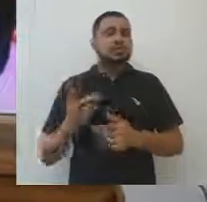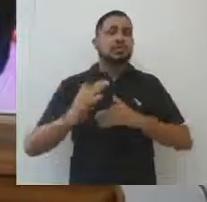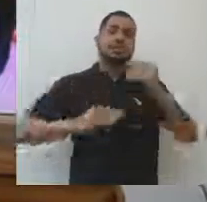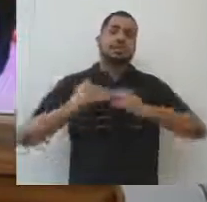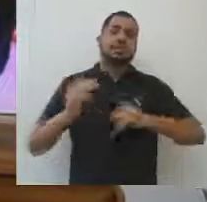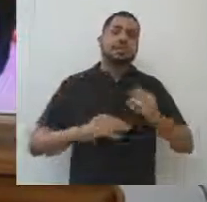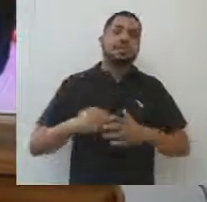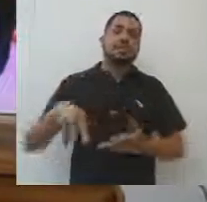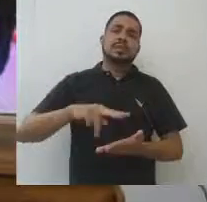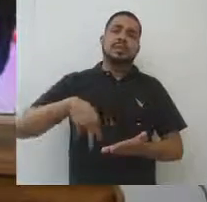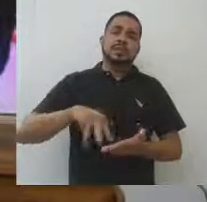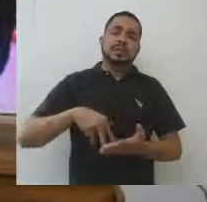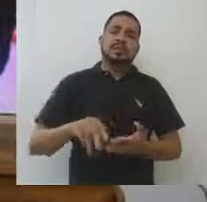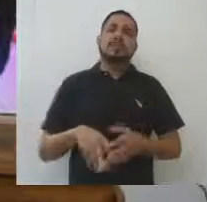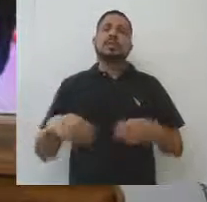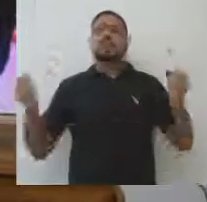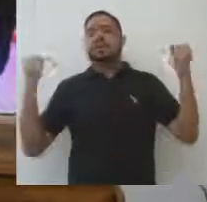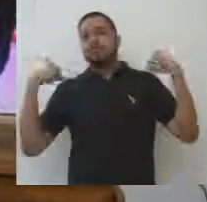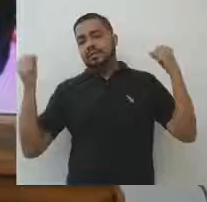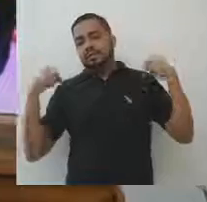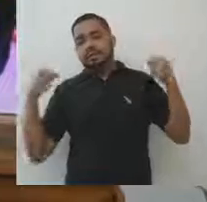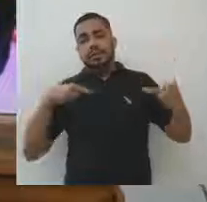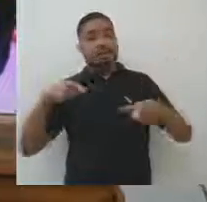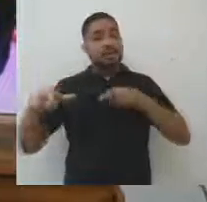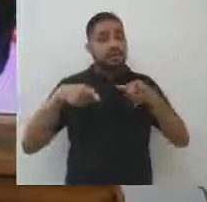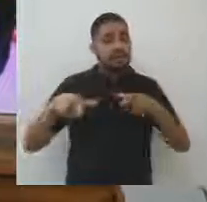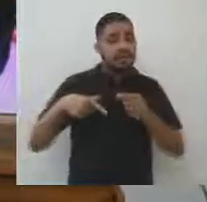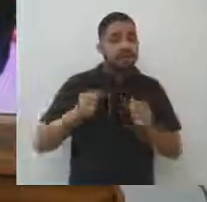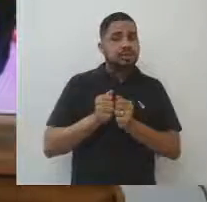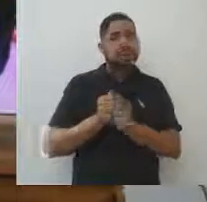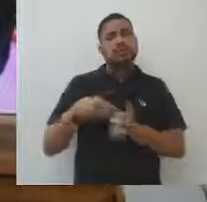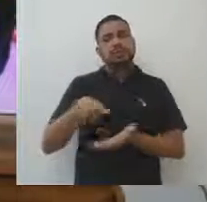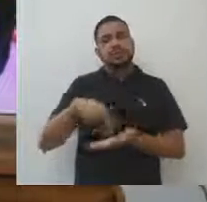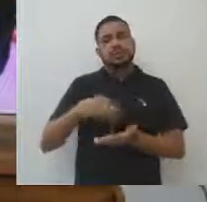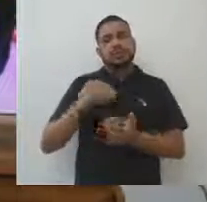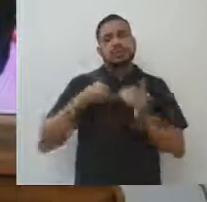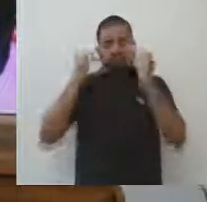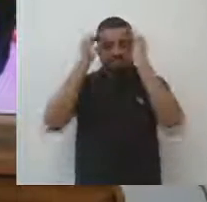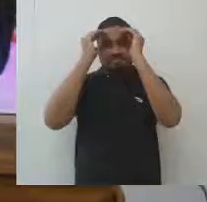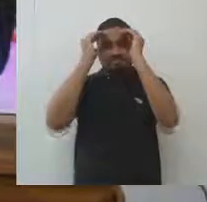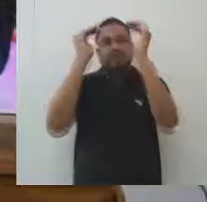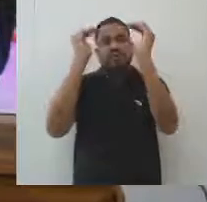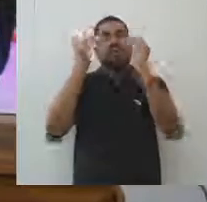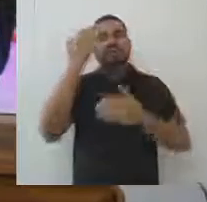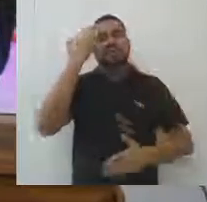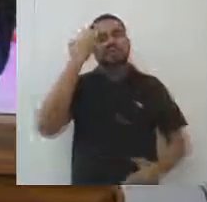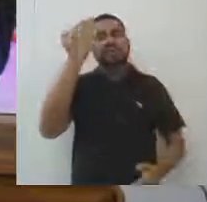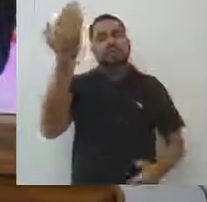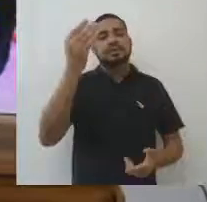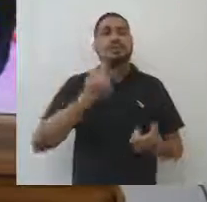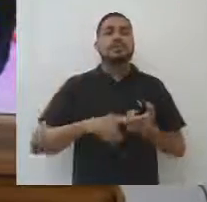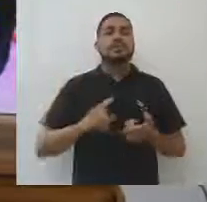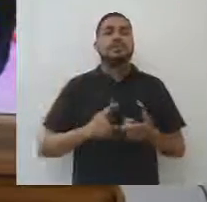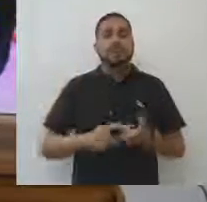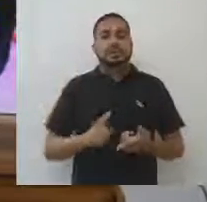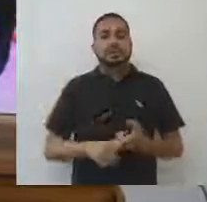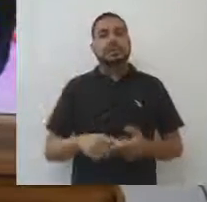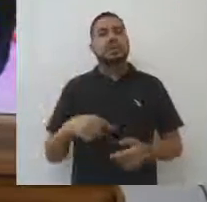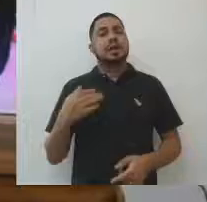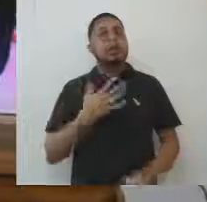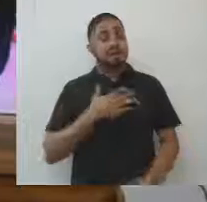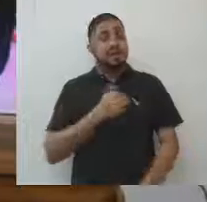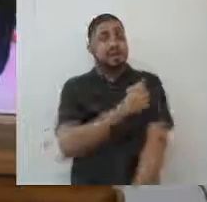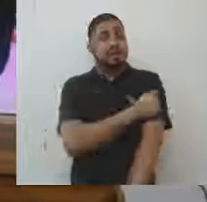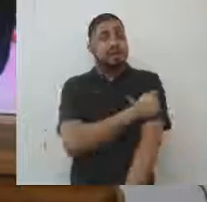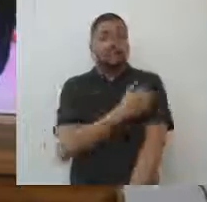todos os profissionais de educação física que trabalham com dança. O meu respeito, meu agradecimento também aos meus